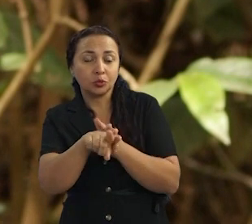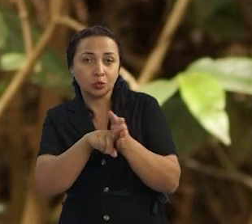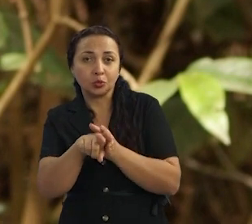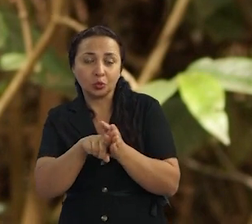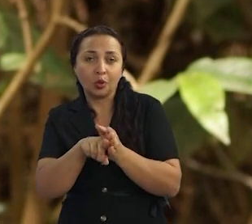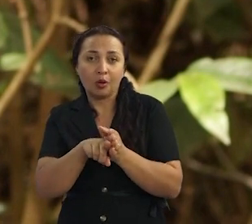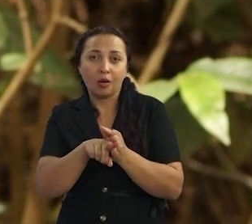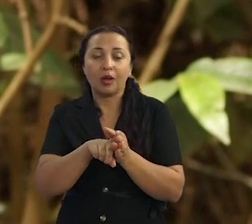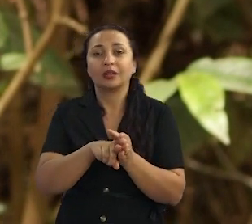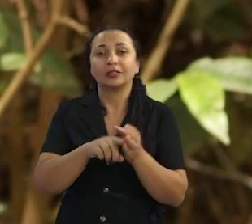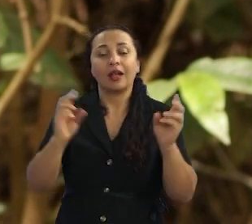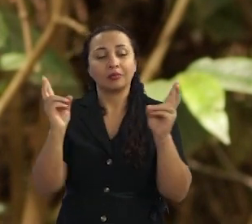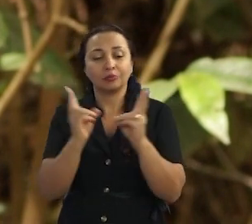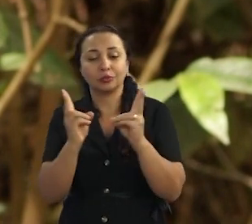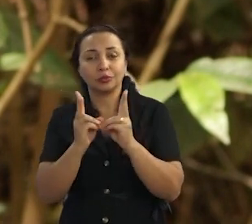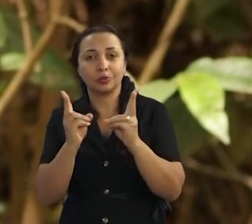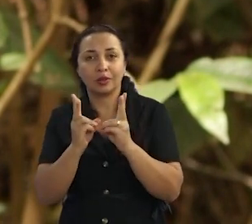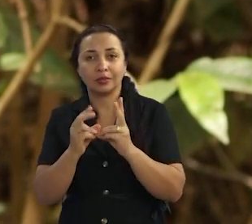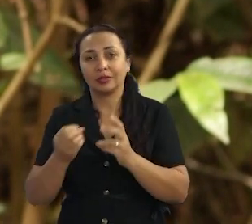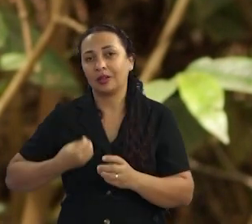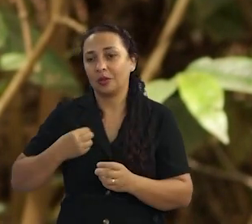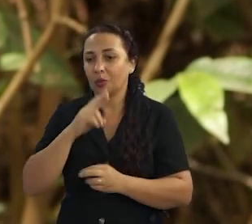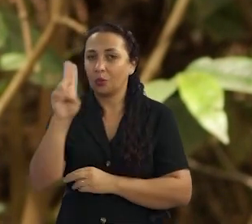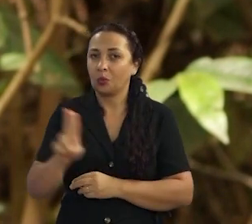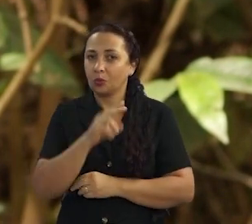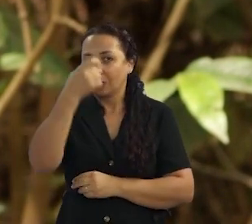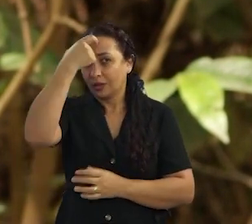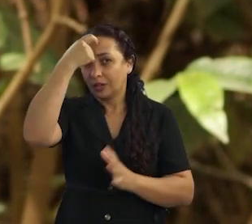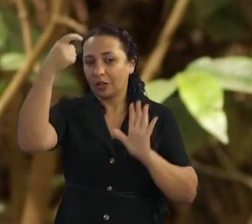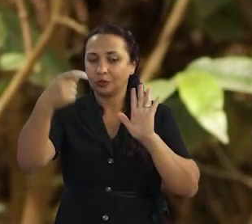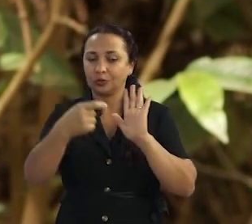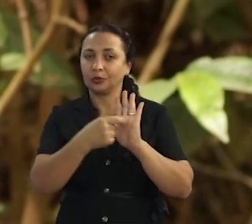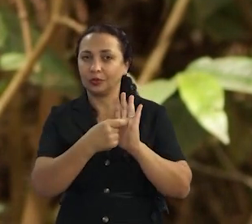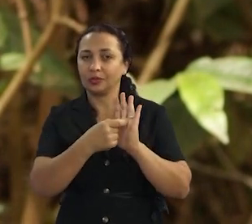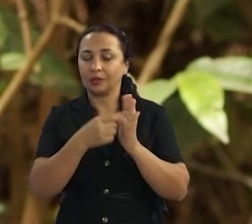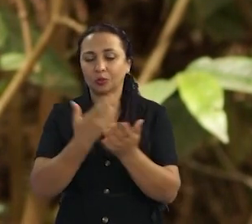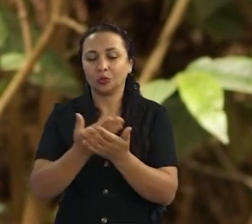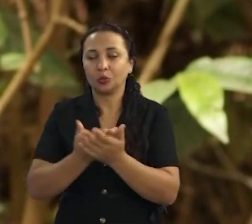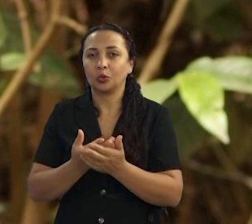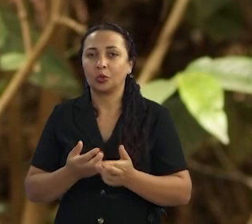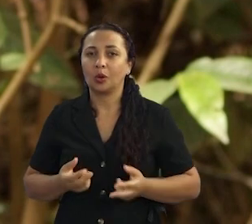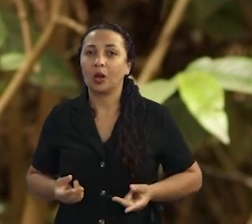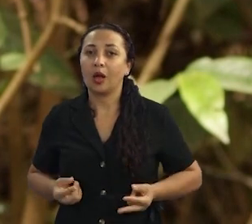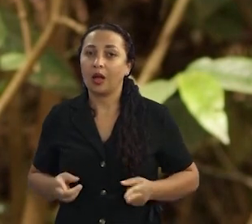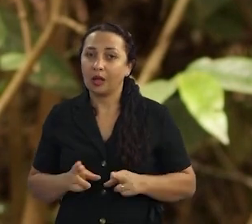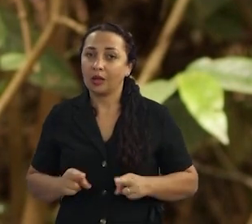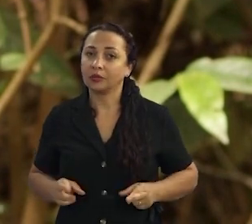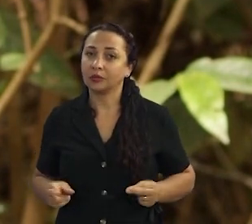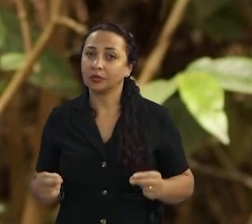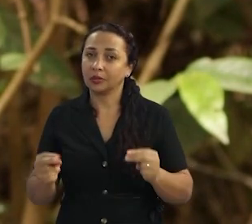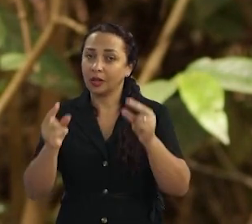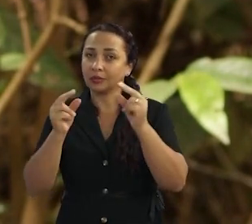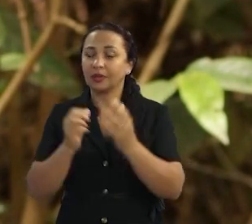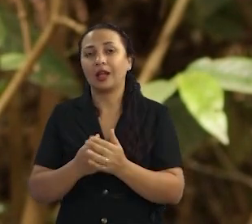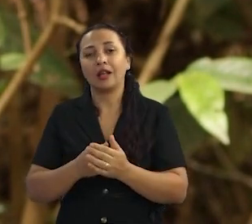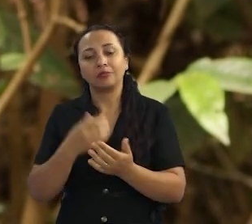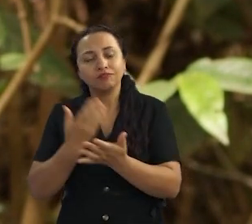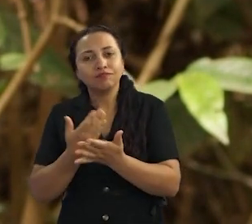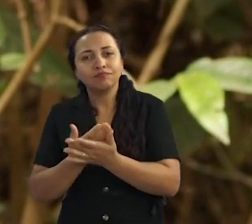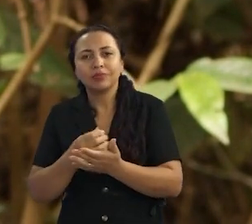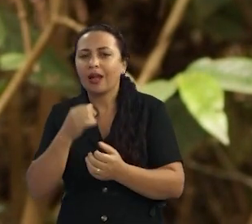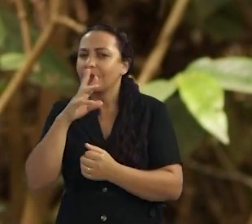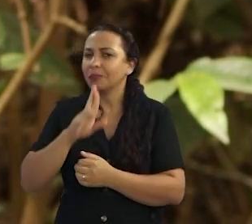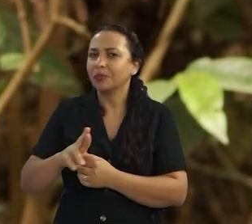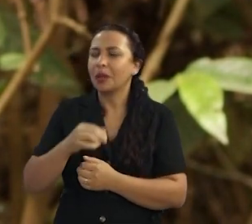Pesquisadores da Universidade Federal do Rio Grande do Norte estão utilizando inteligência artificial no estudo do câncer e os resultados têm